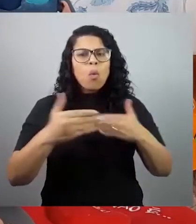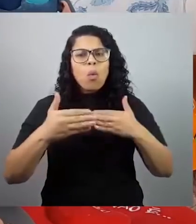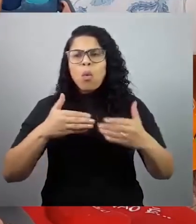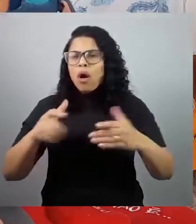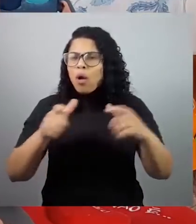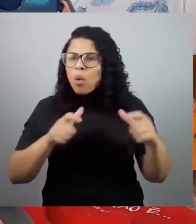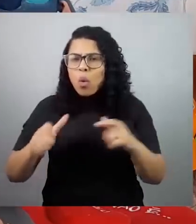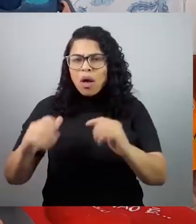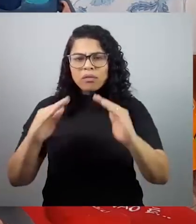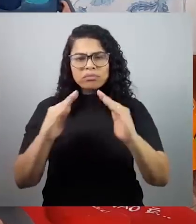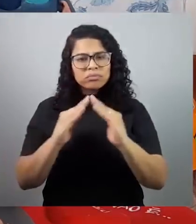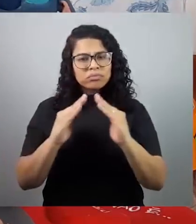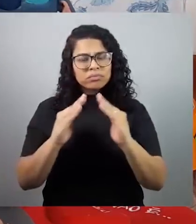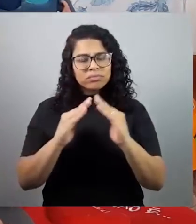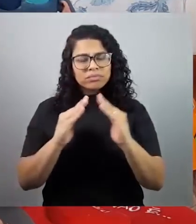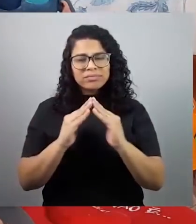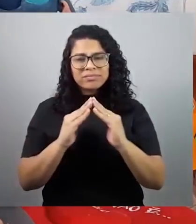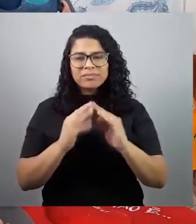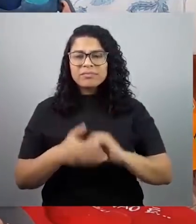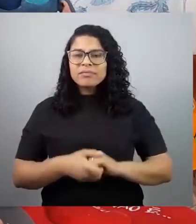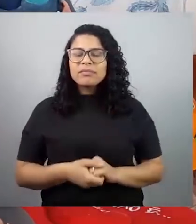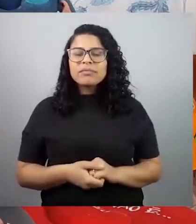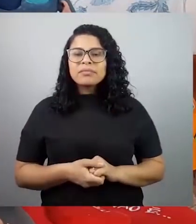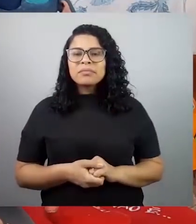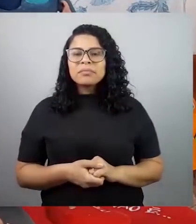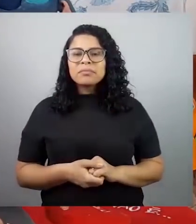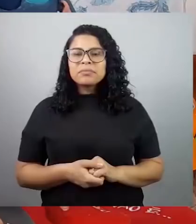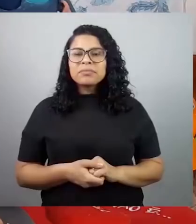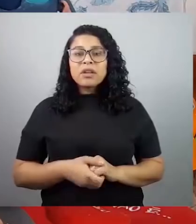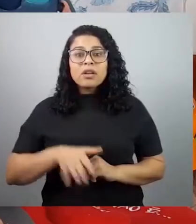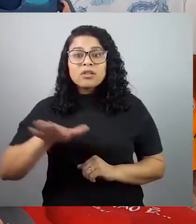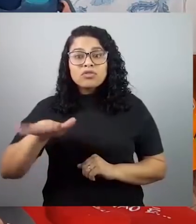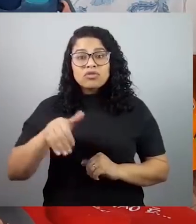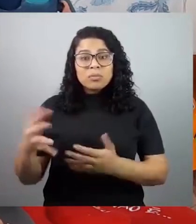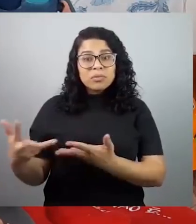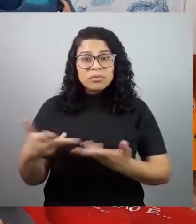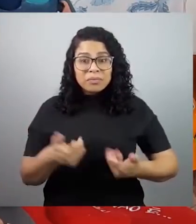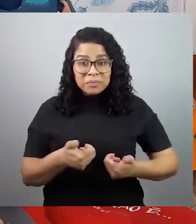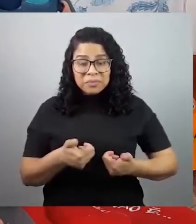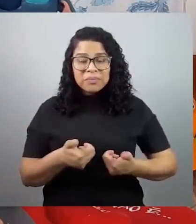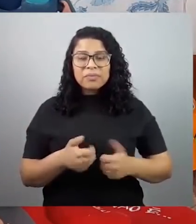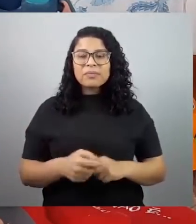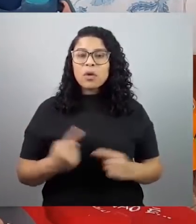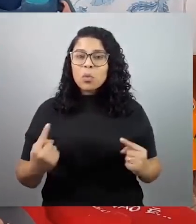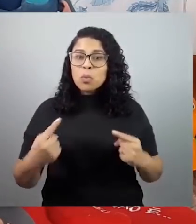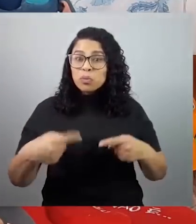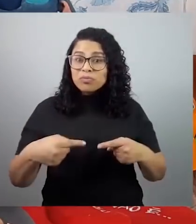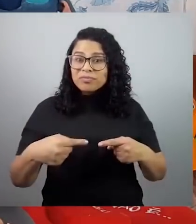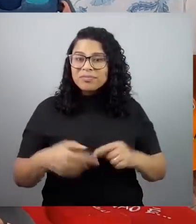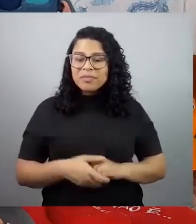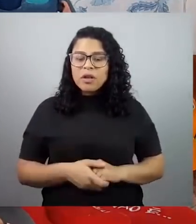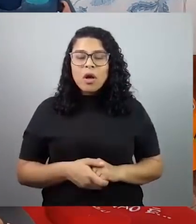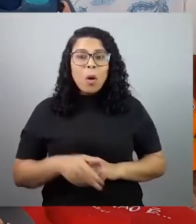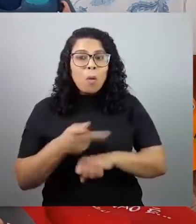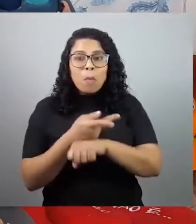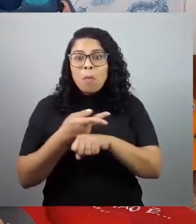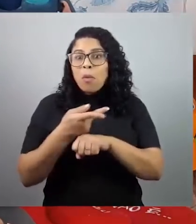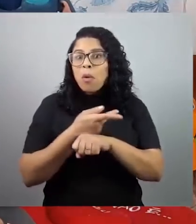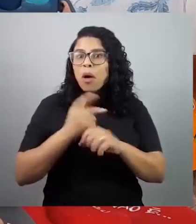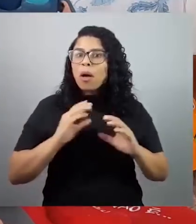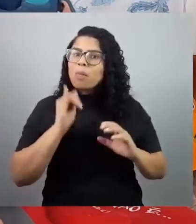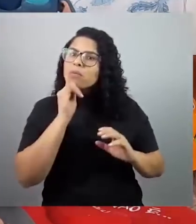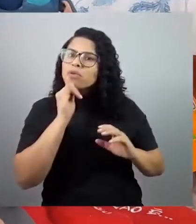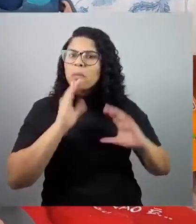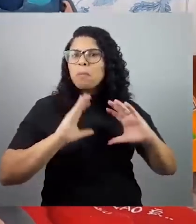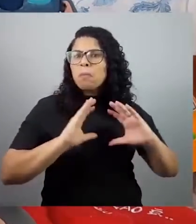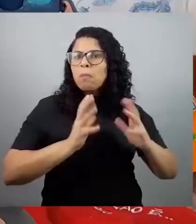casa. Qualquer cômodo que vocês queiram. E aí vamos chamar para fazer uma competição. Olha, crianças, vamos procurar a bola